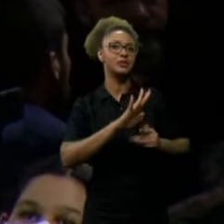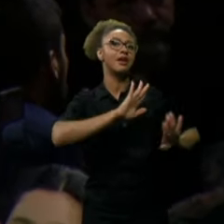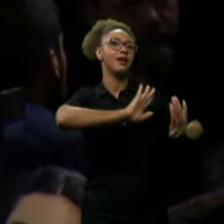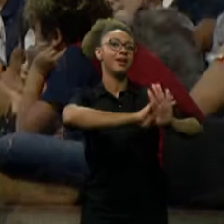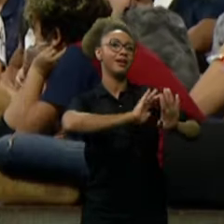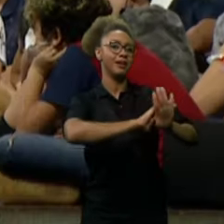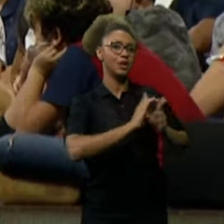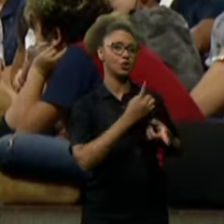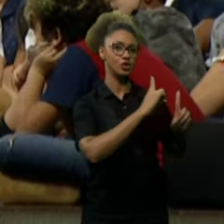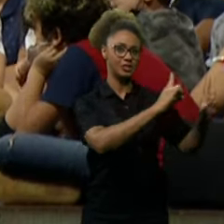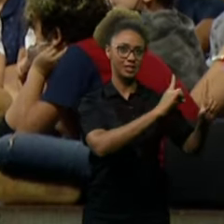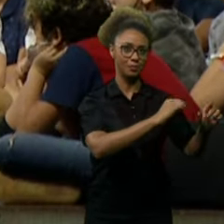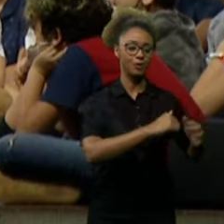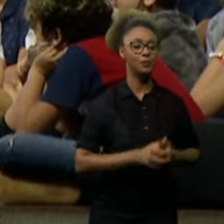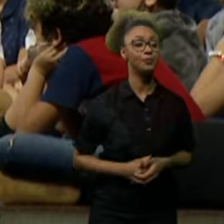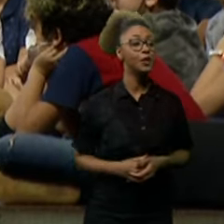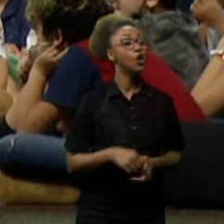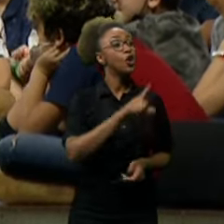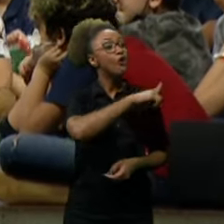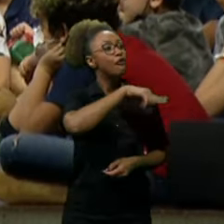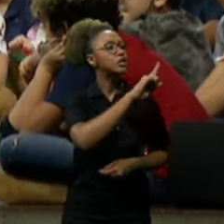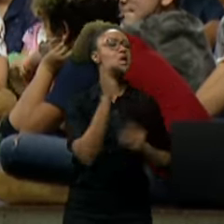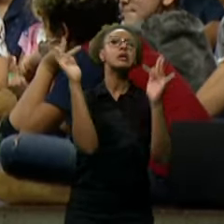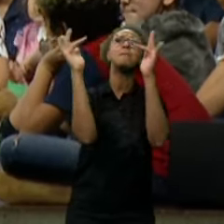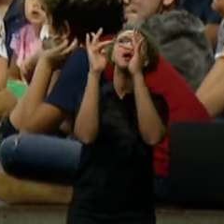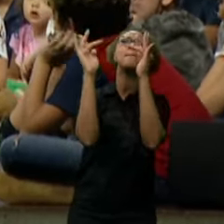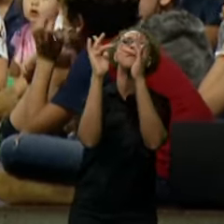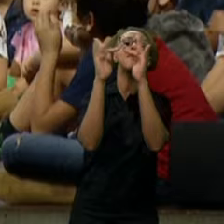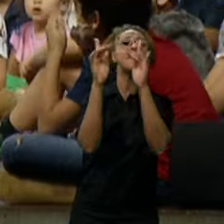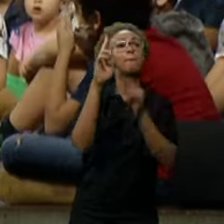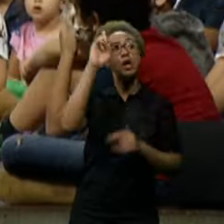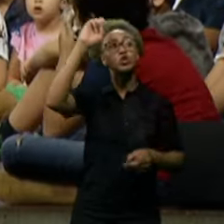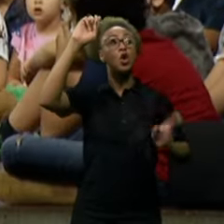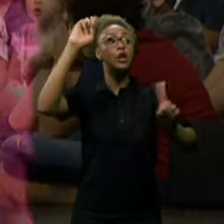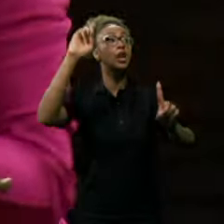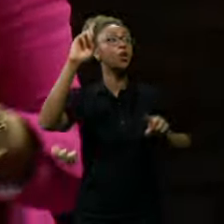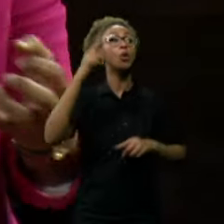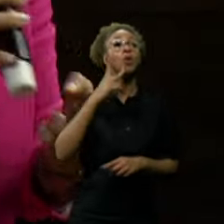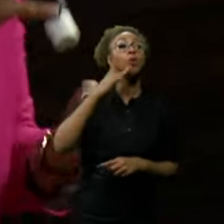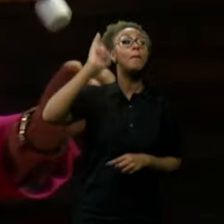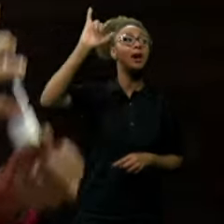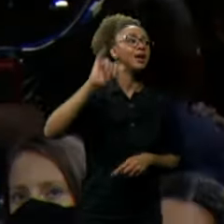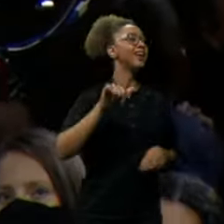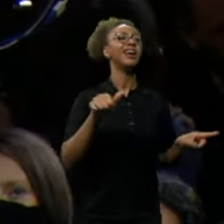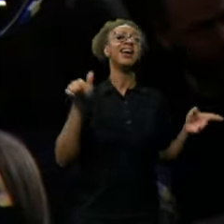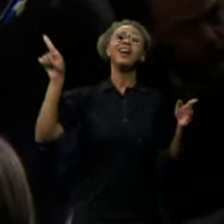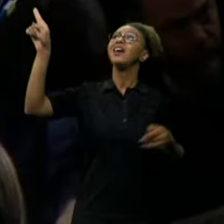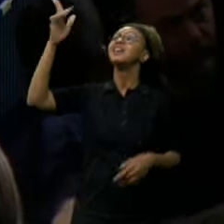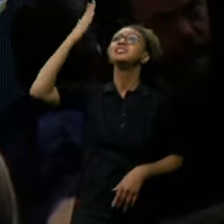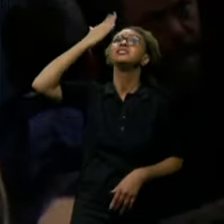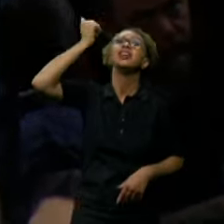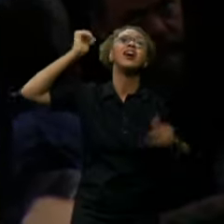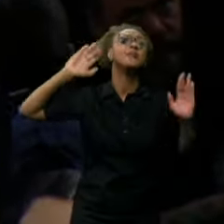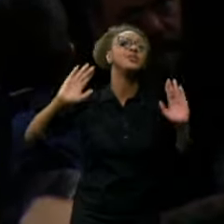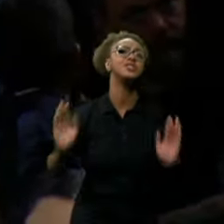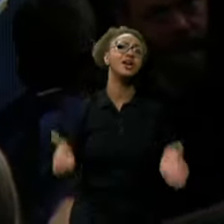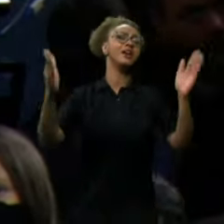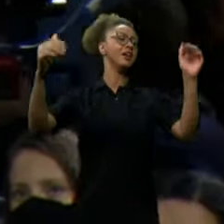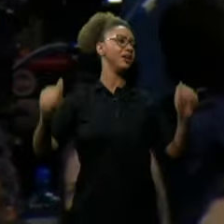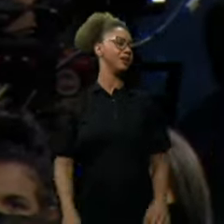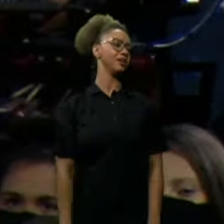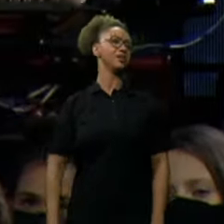não com vosso senhor com voto é sobre coisas que ele já